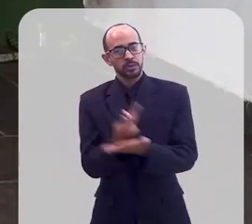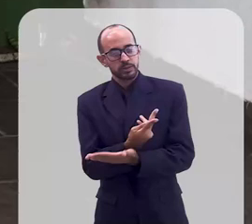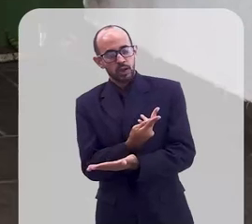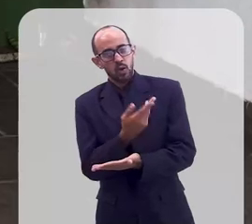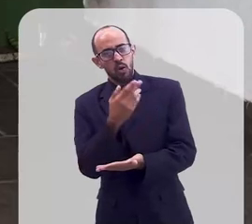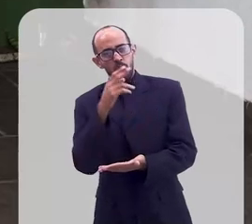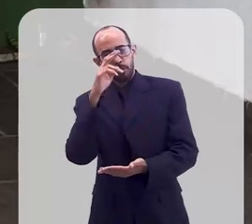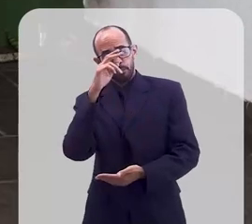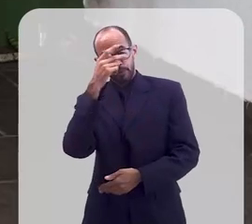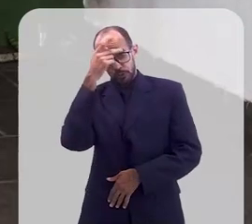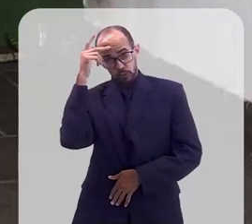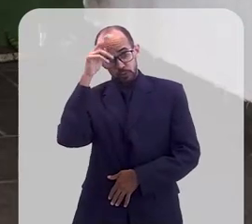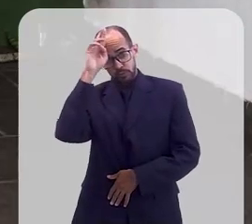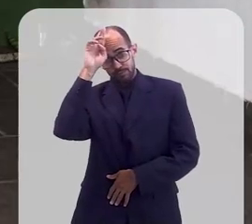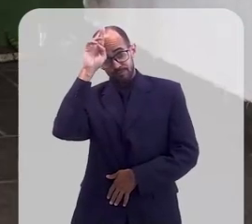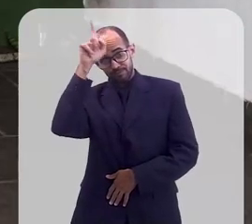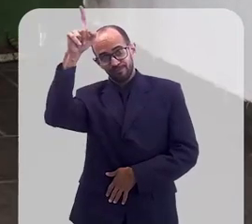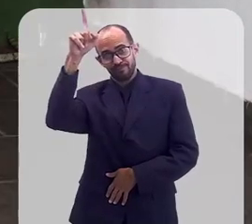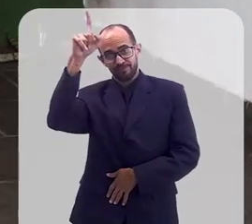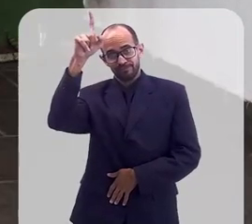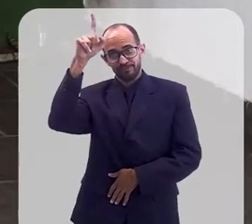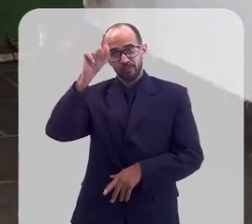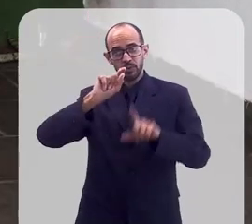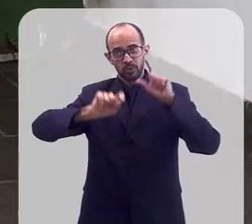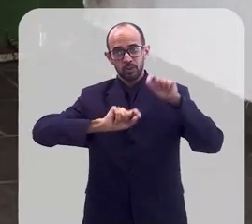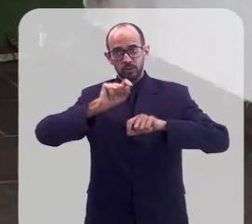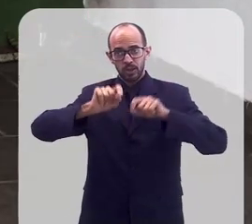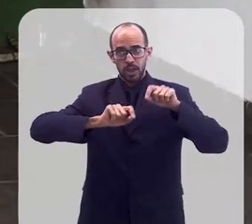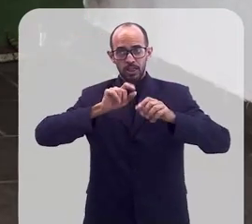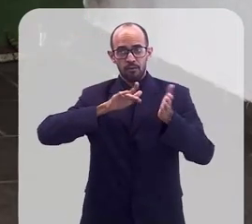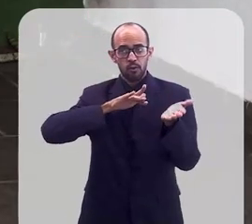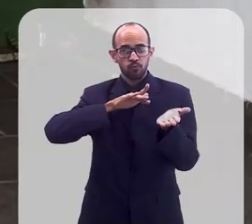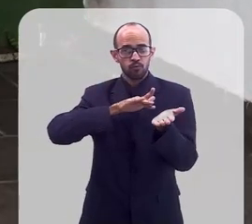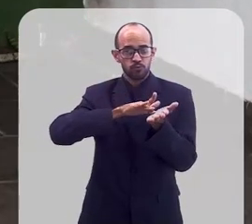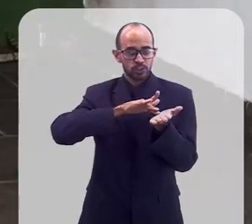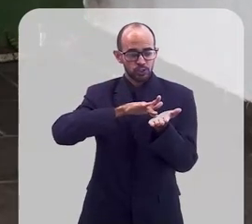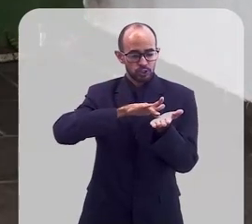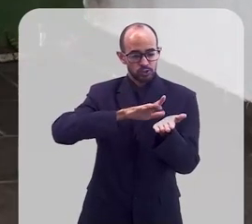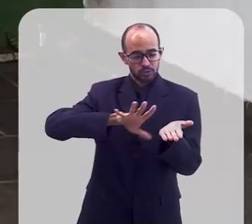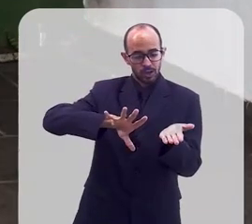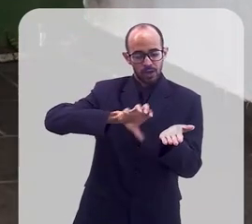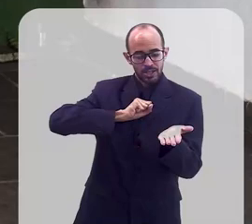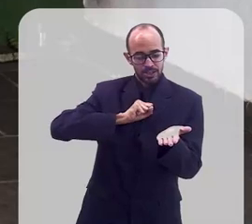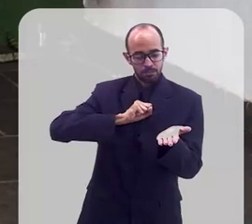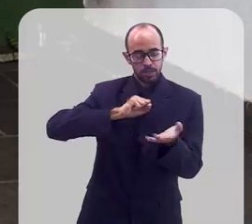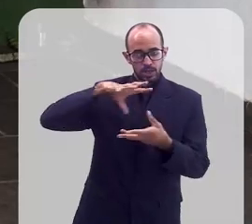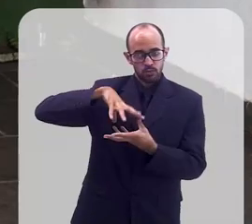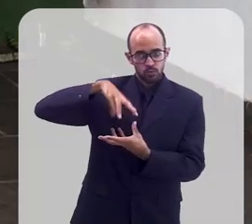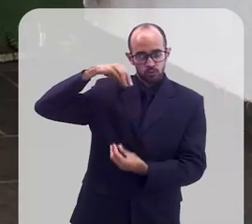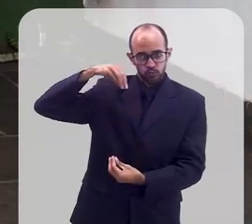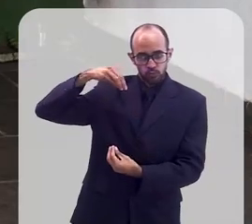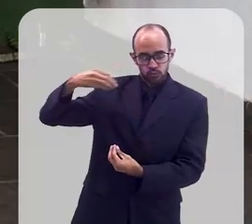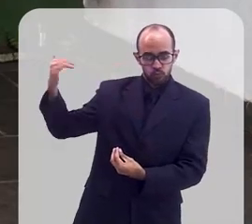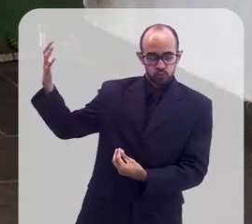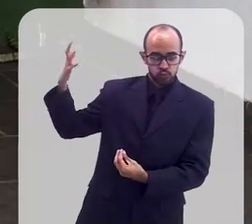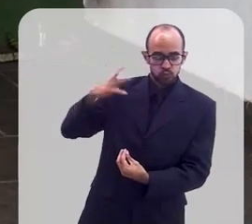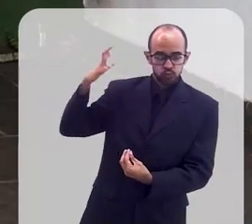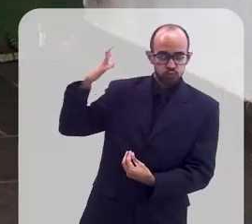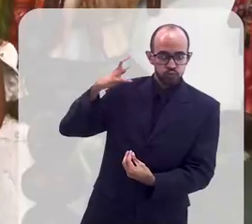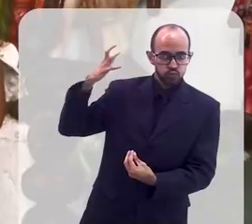equivocadas, fazendo de conta que estavam recebendo